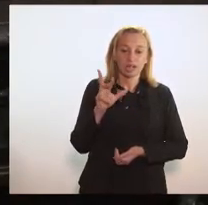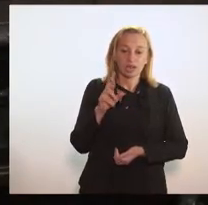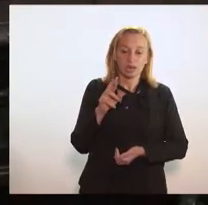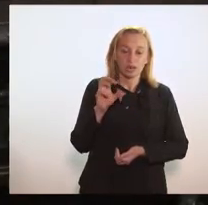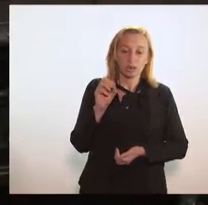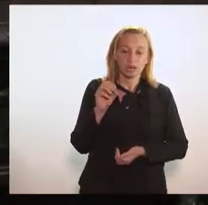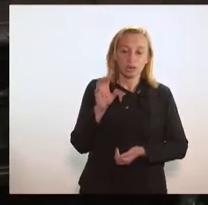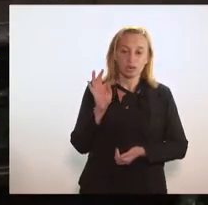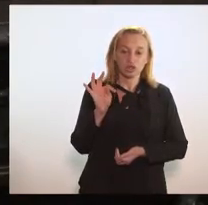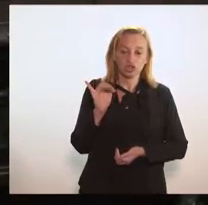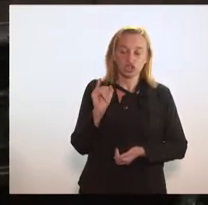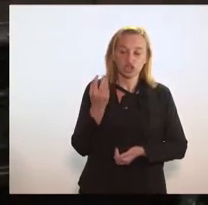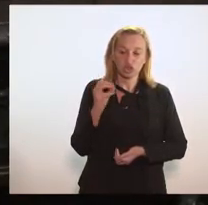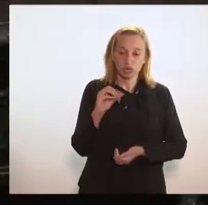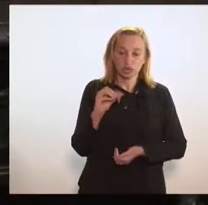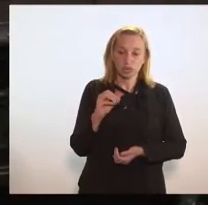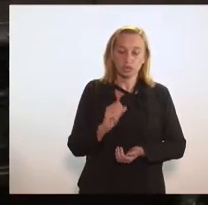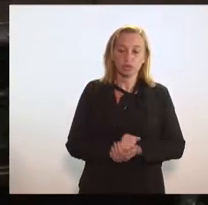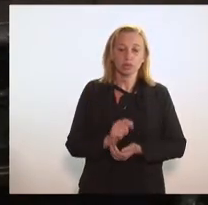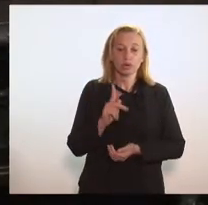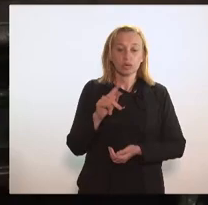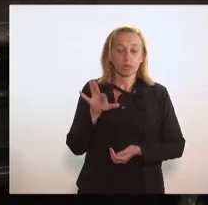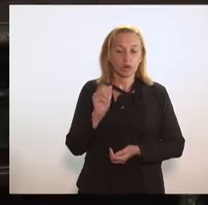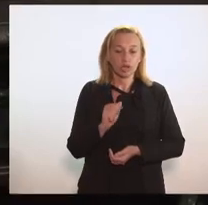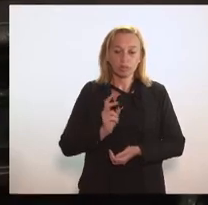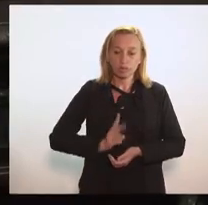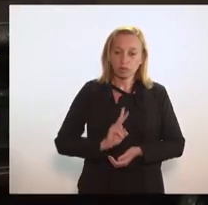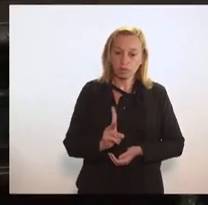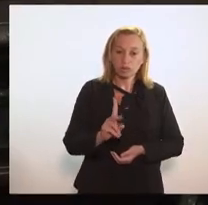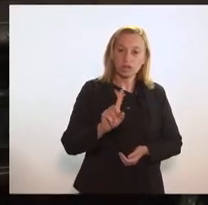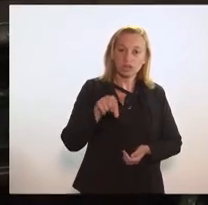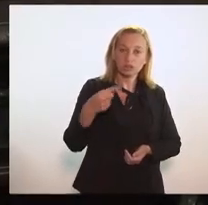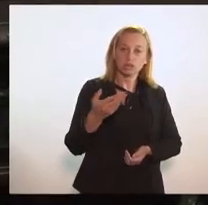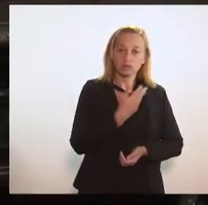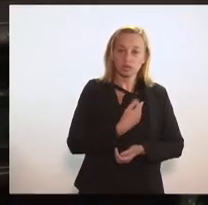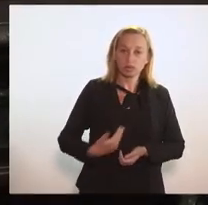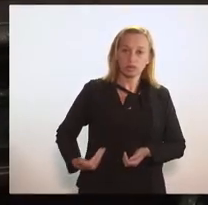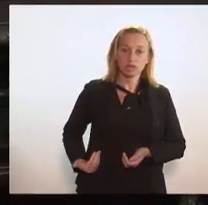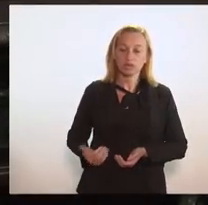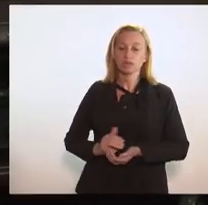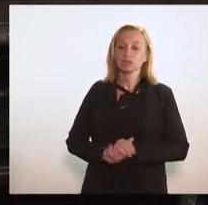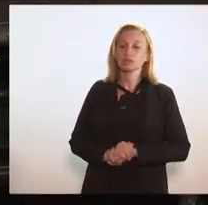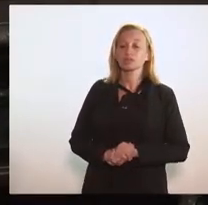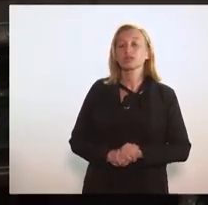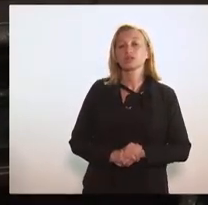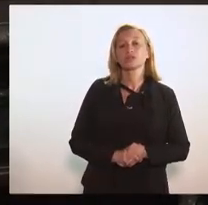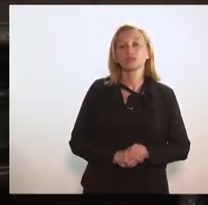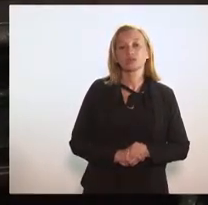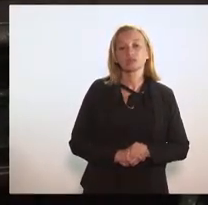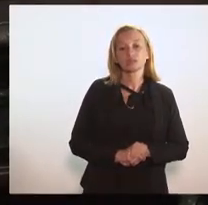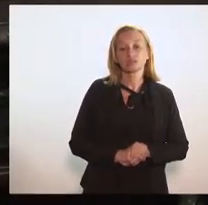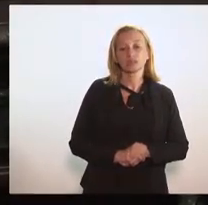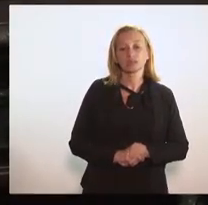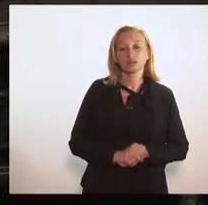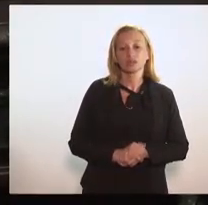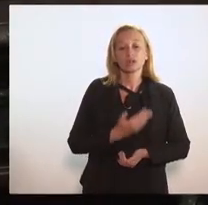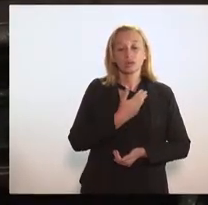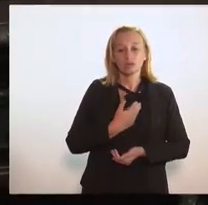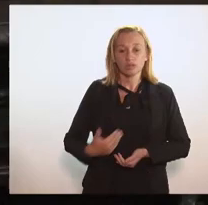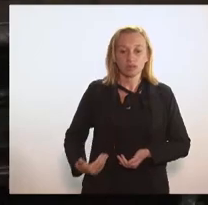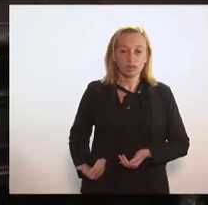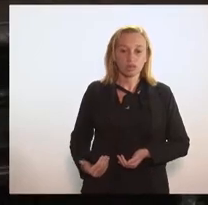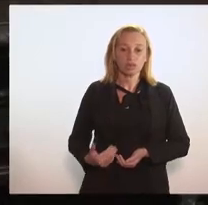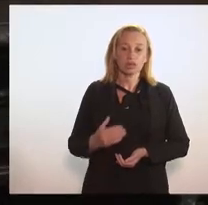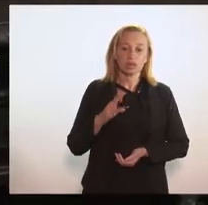programa é esse que foi dado continuidade nos governos que um super dentro da governadora